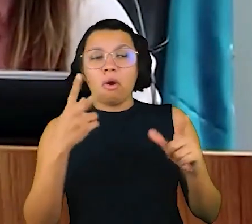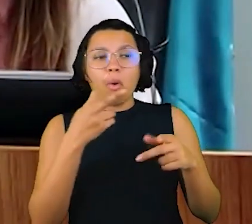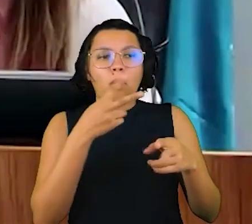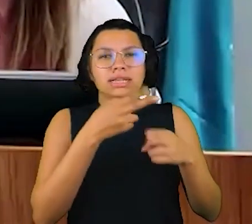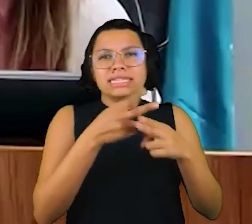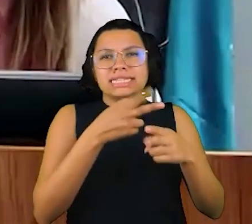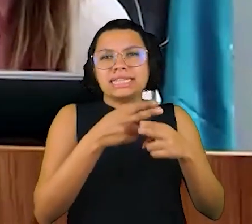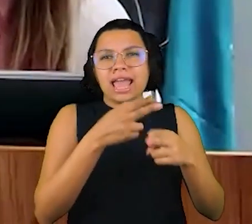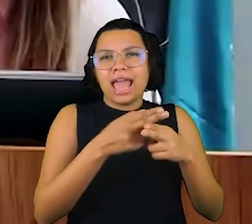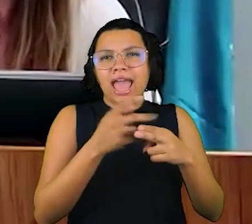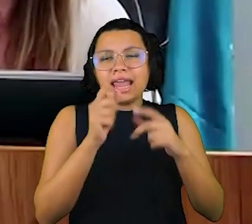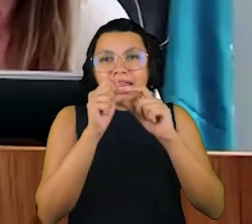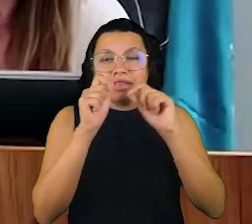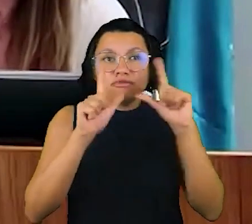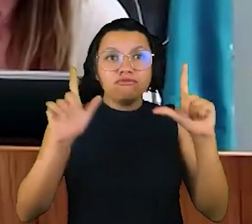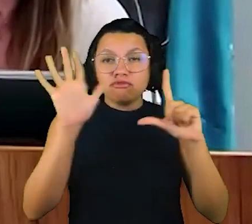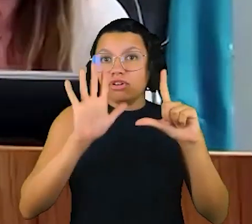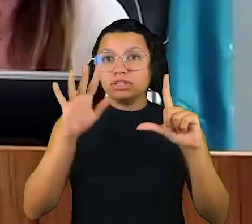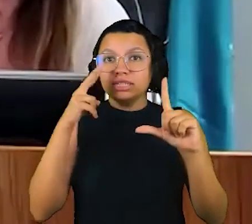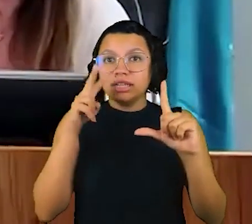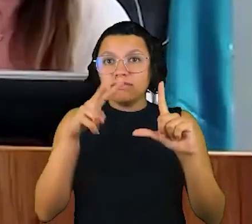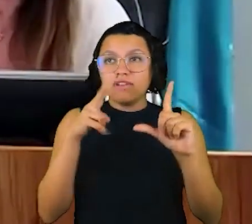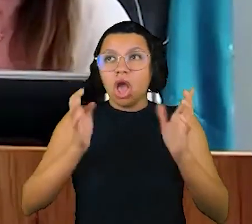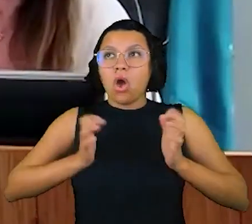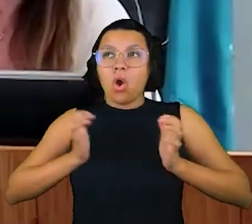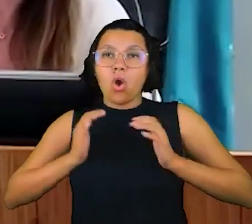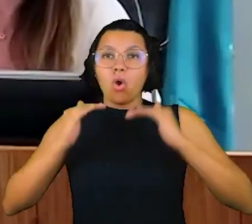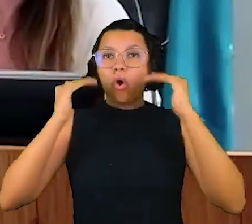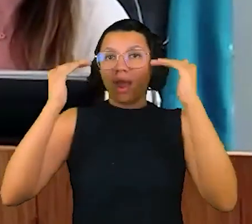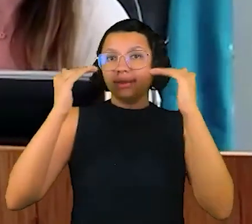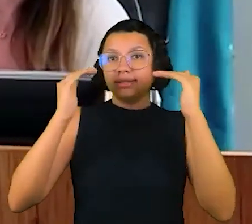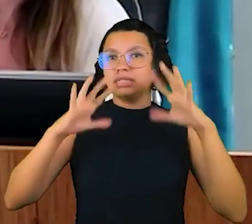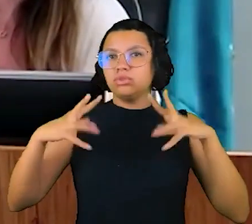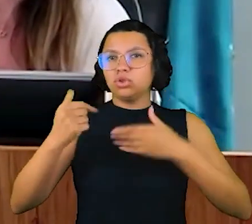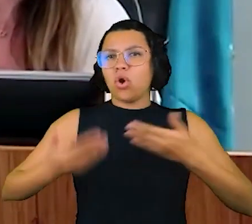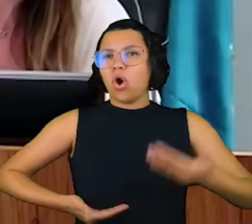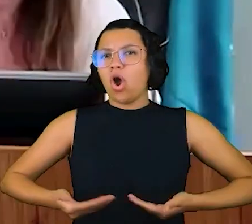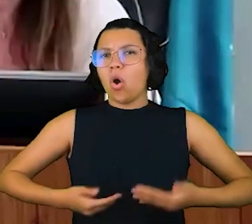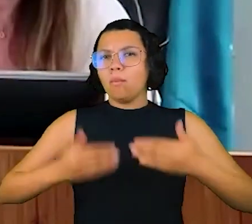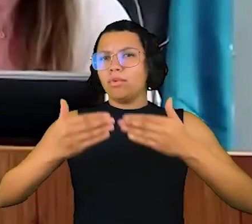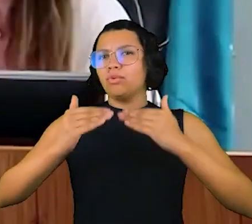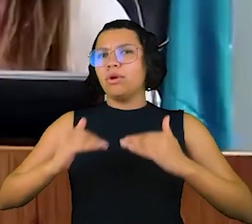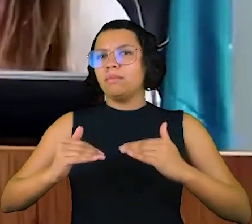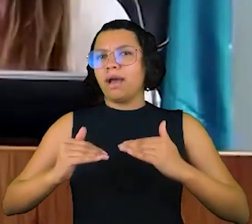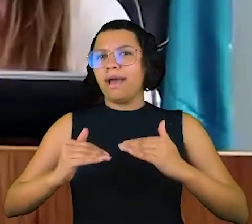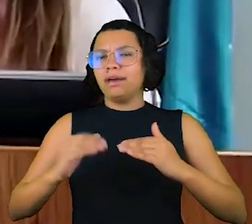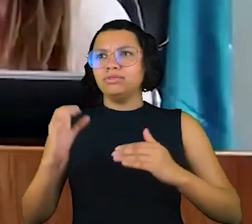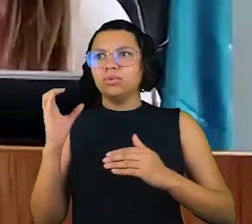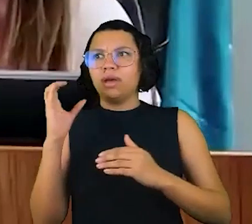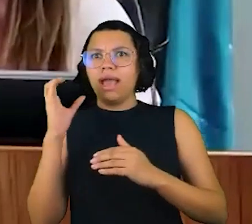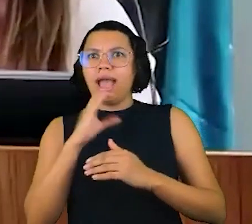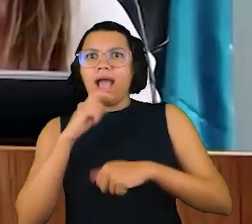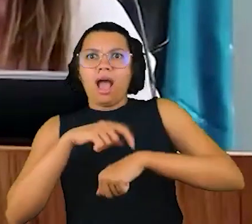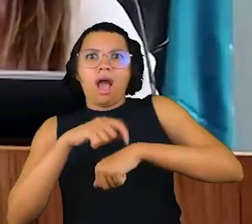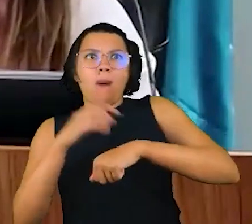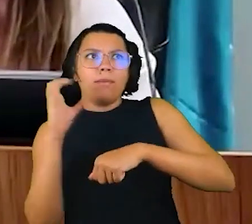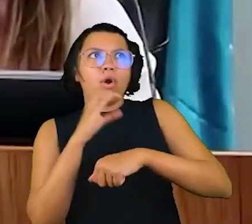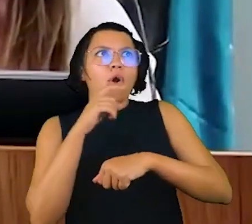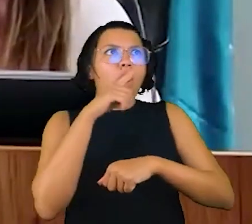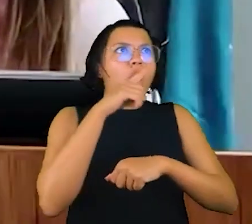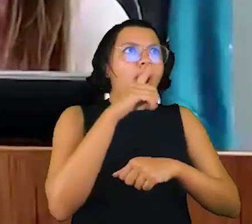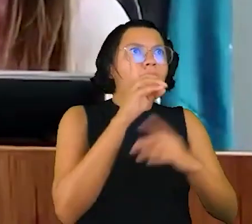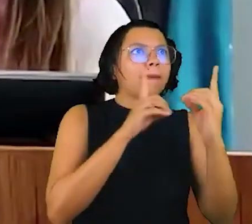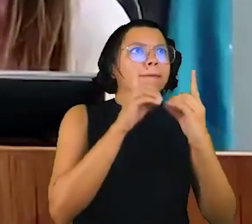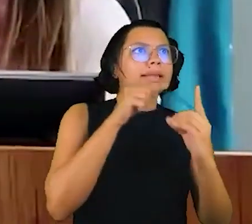shakespearianas ou assistindo Downton Abbey, em que você tem o luxo em cima e os empregados todos lá embaixo, e uma